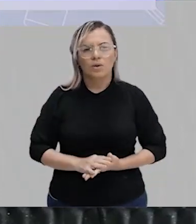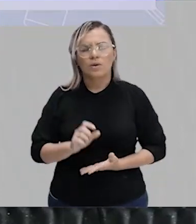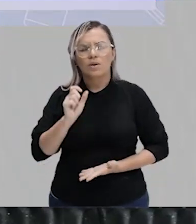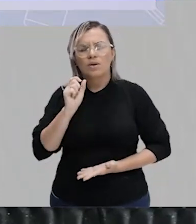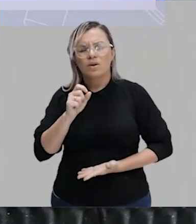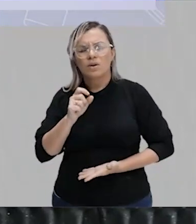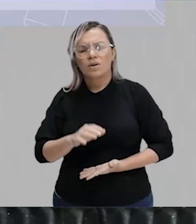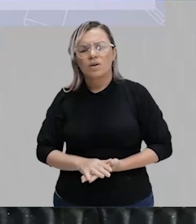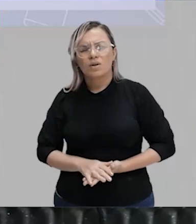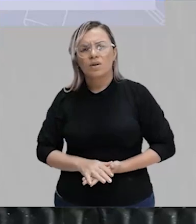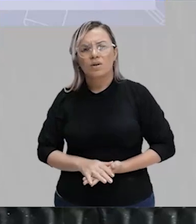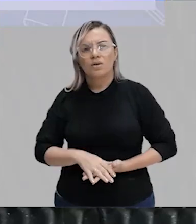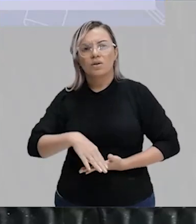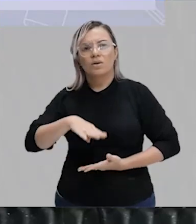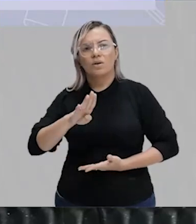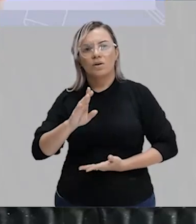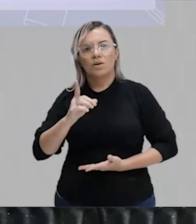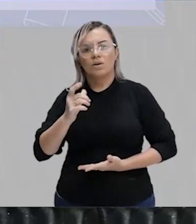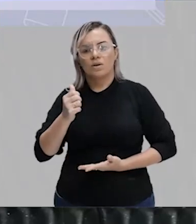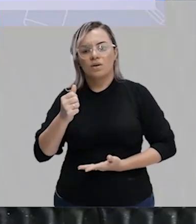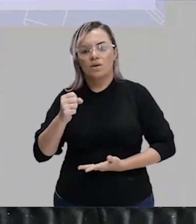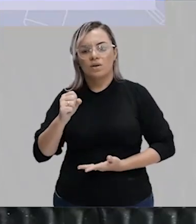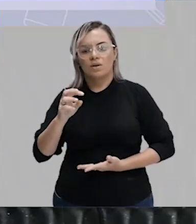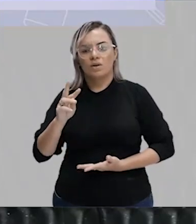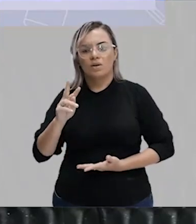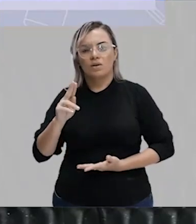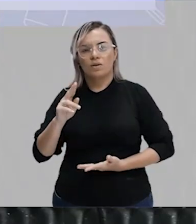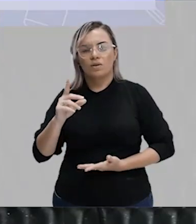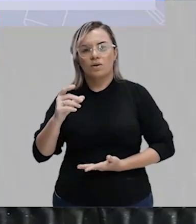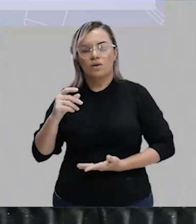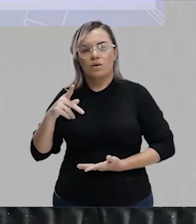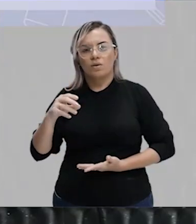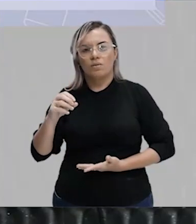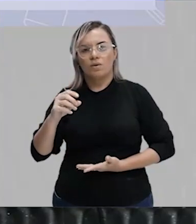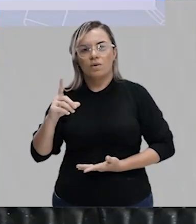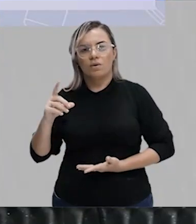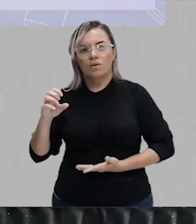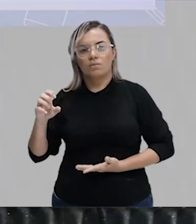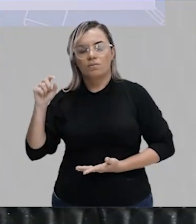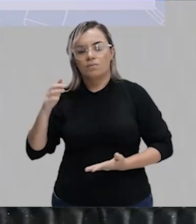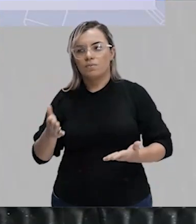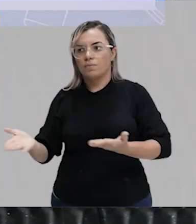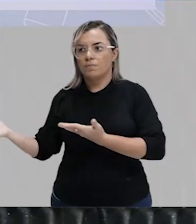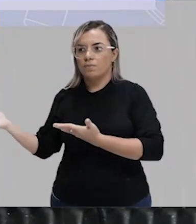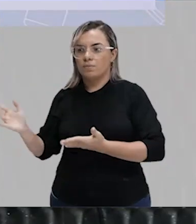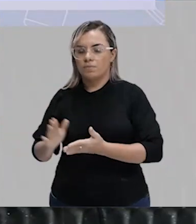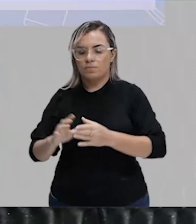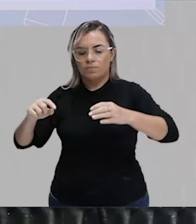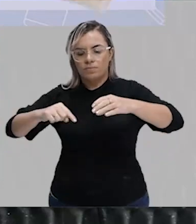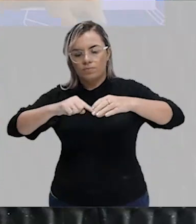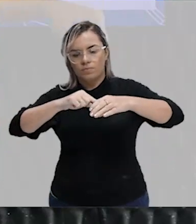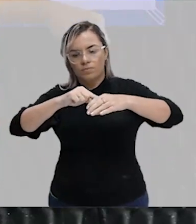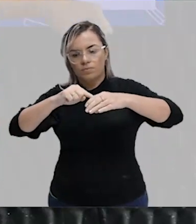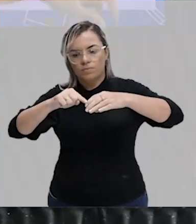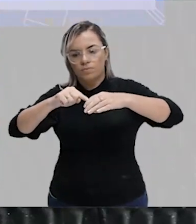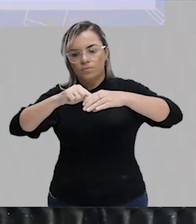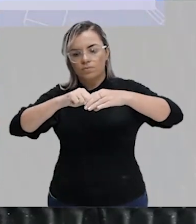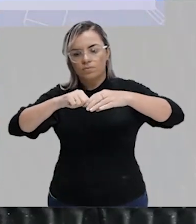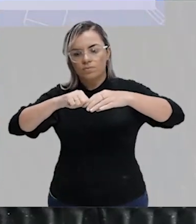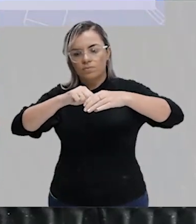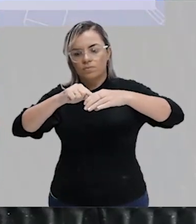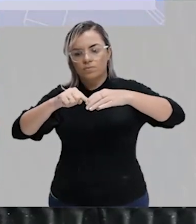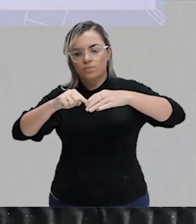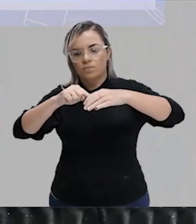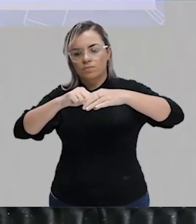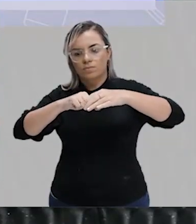blastóporo, professor, o que é? O que é o blastóporo? É isso aqui, ó. Você percebe que formou essa cavidade, que é o arquêntero, e